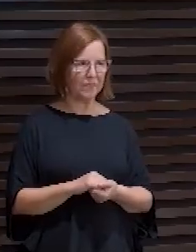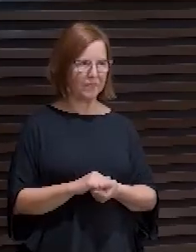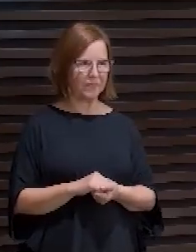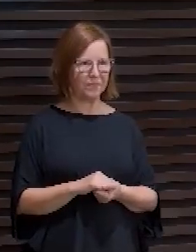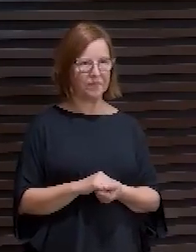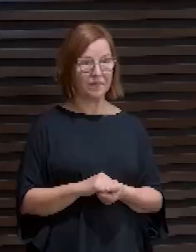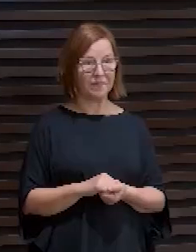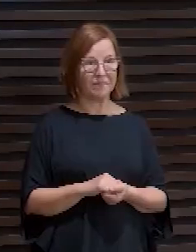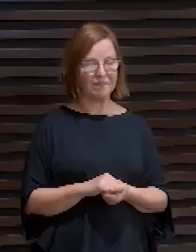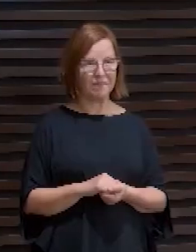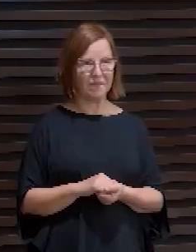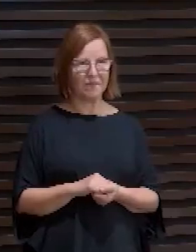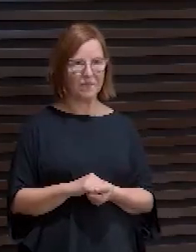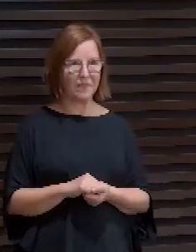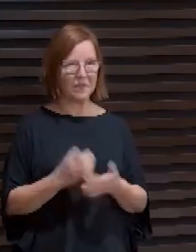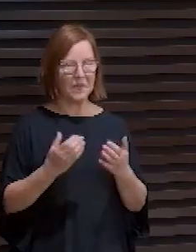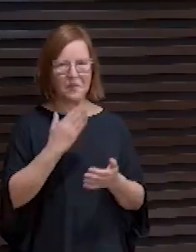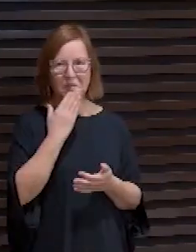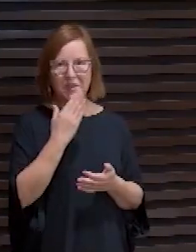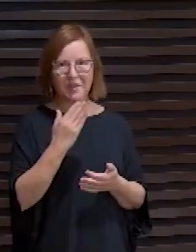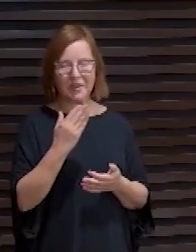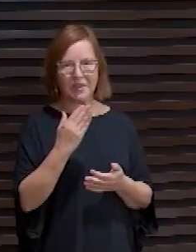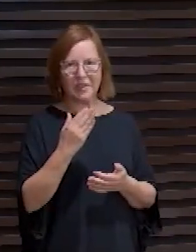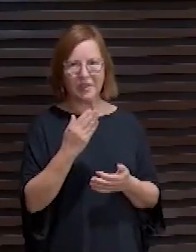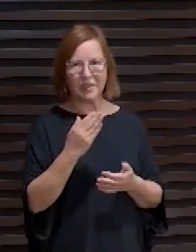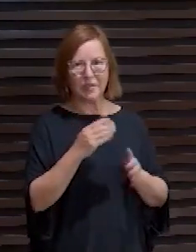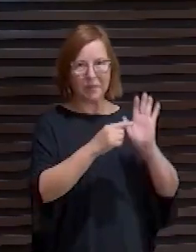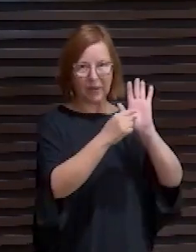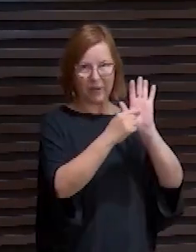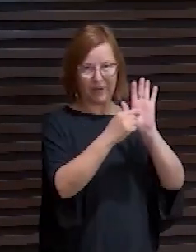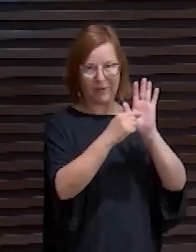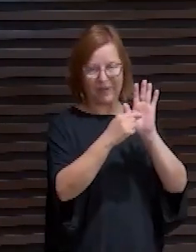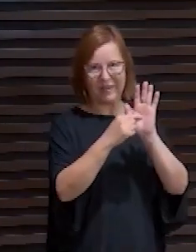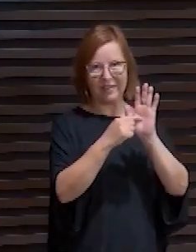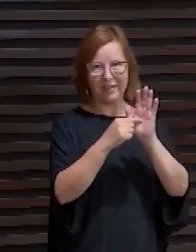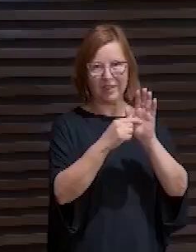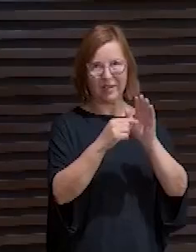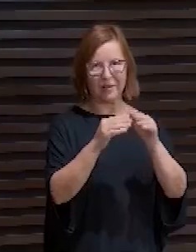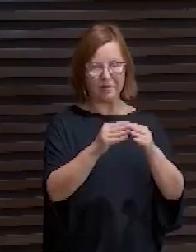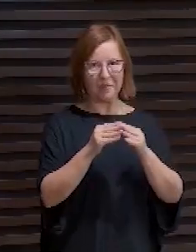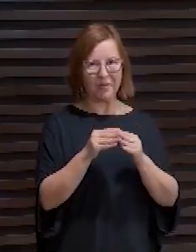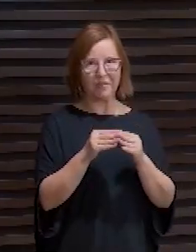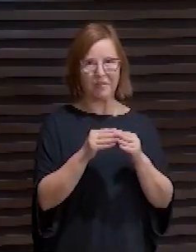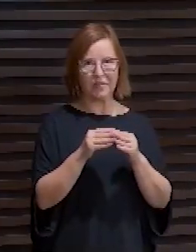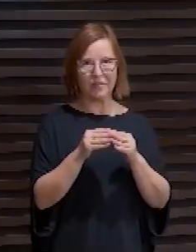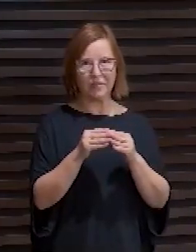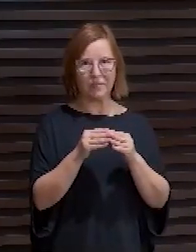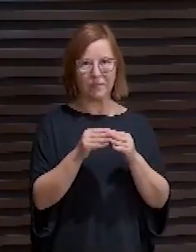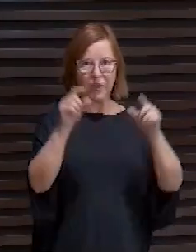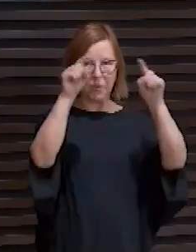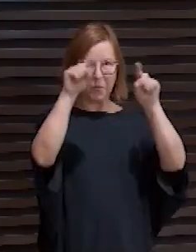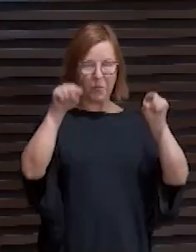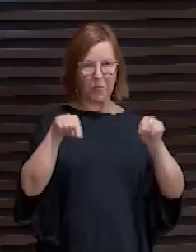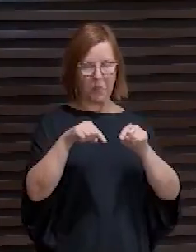Quero pedir que o Maurício coloque para nós aqui, no telão, um quadro, que ele é